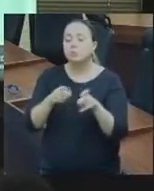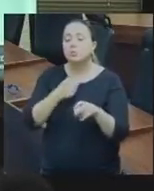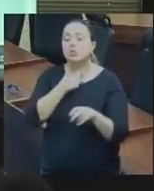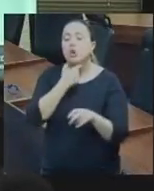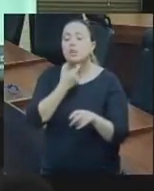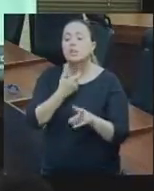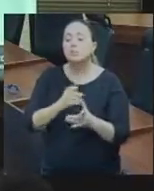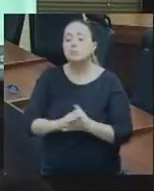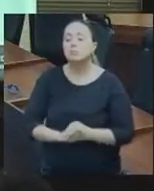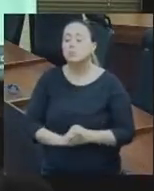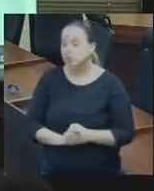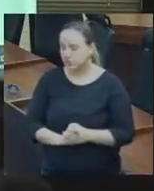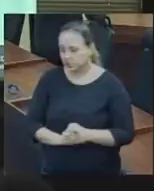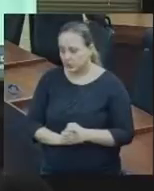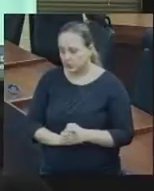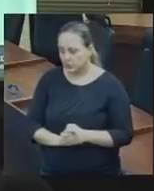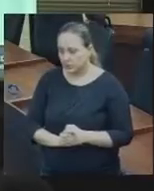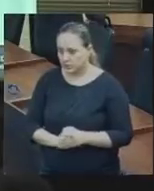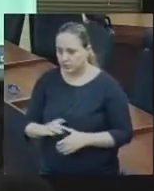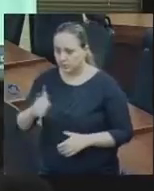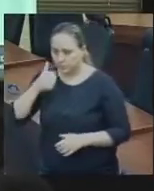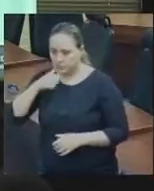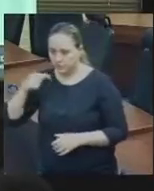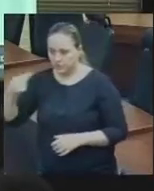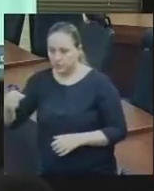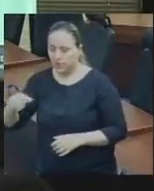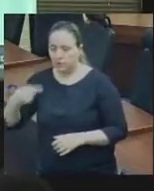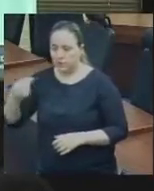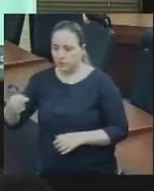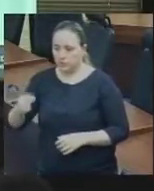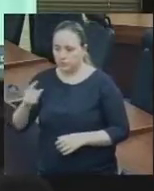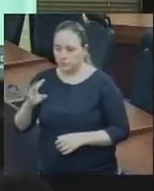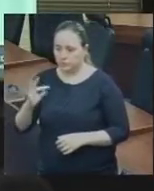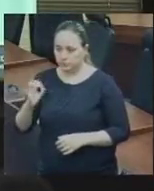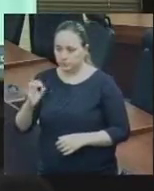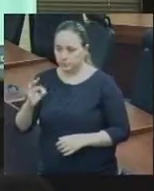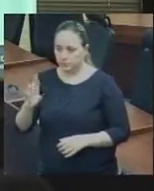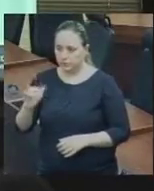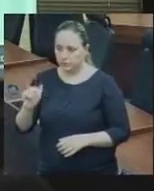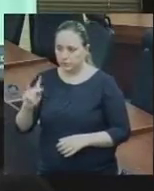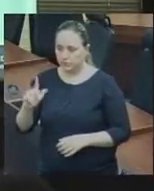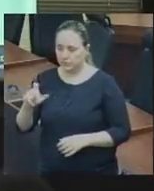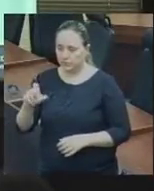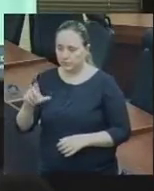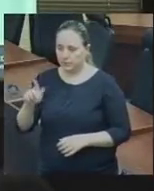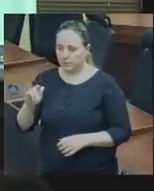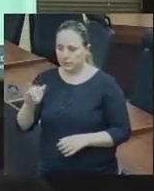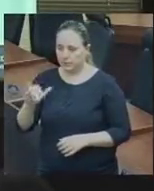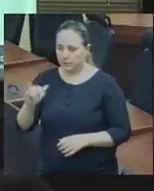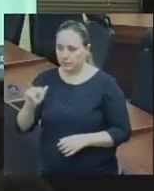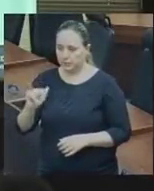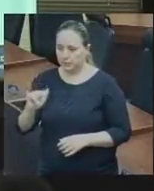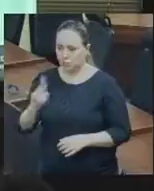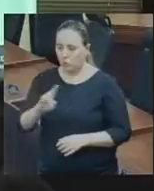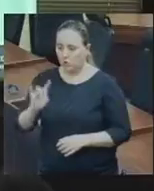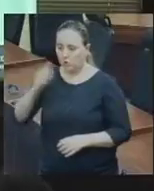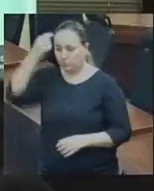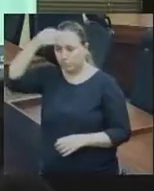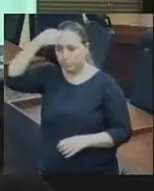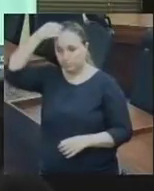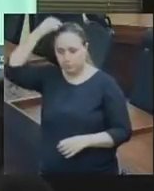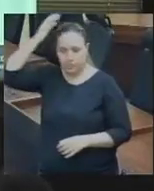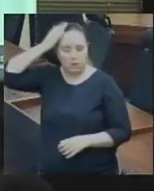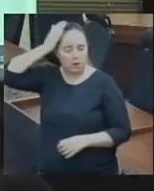a jovem ter atlético utilizando apenas um ponto na cabeça procura informações sobre células tronco em sítios